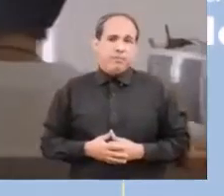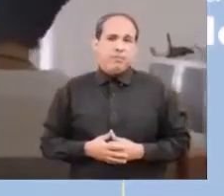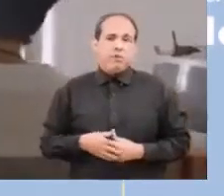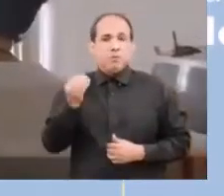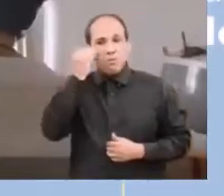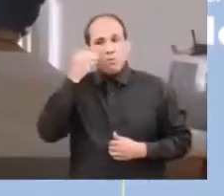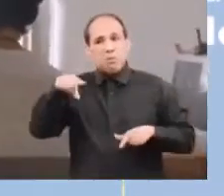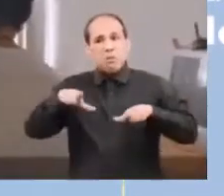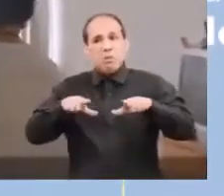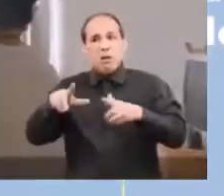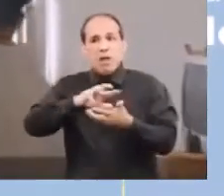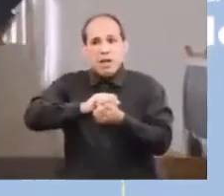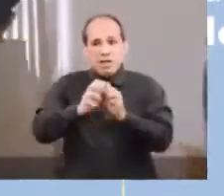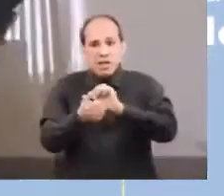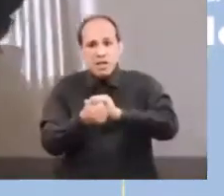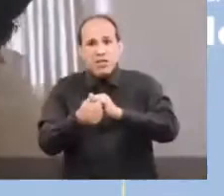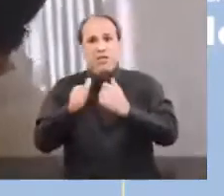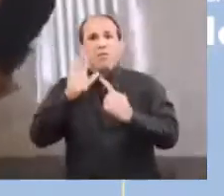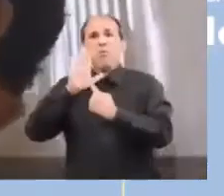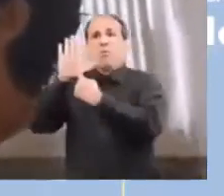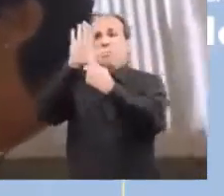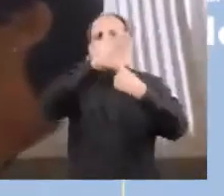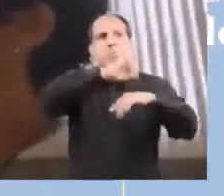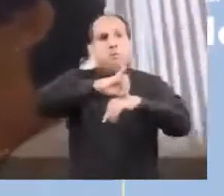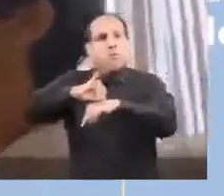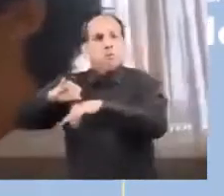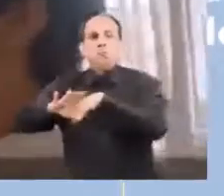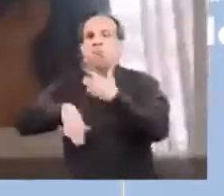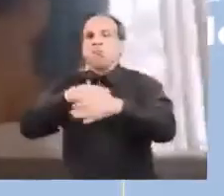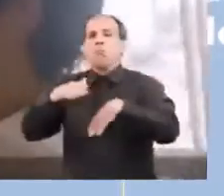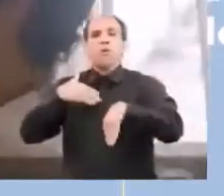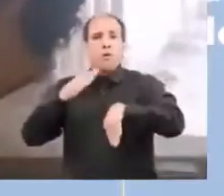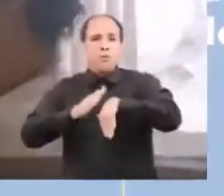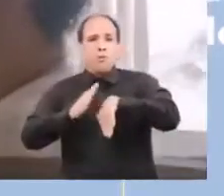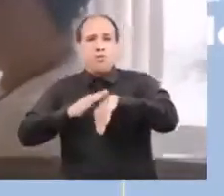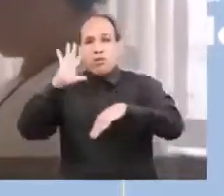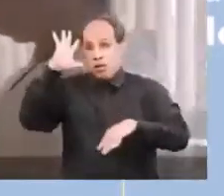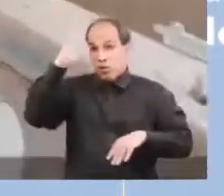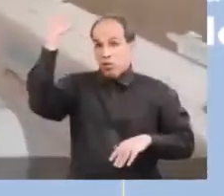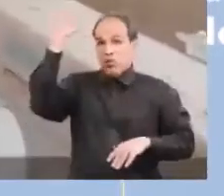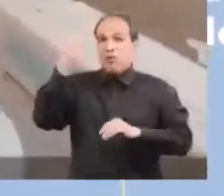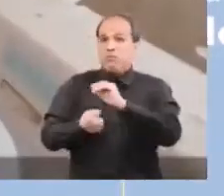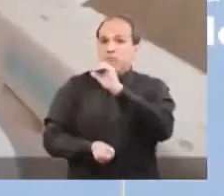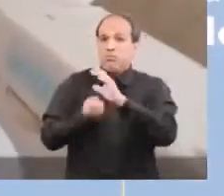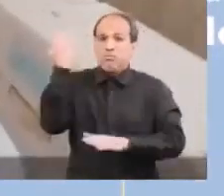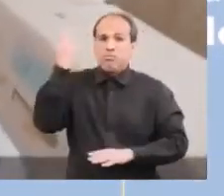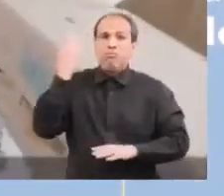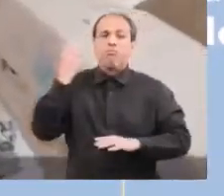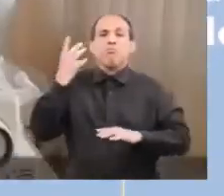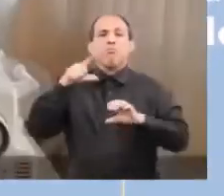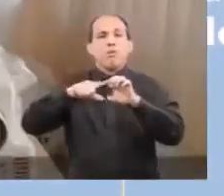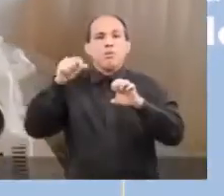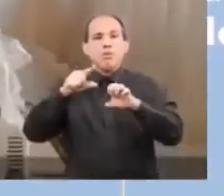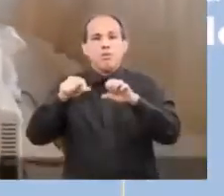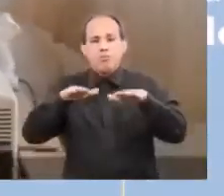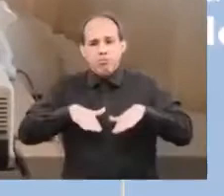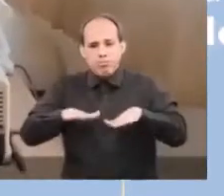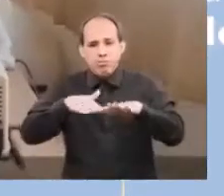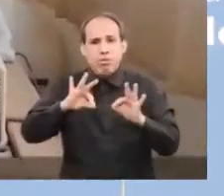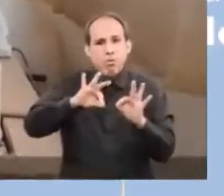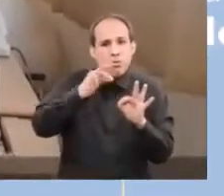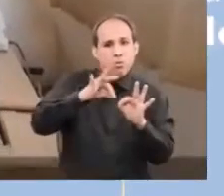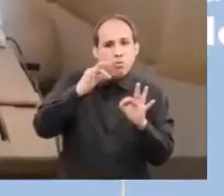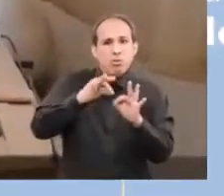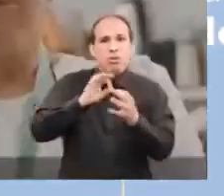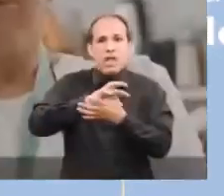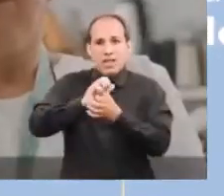como artesã em exposições. Resolvi empreender num ateliê de artesanatos